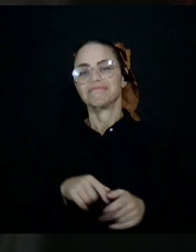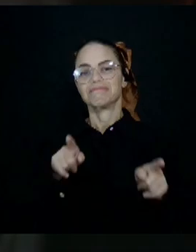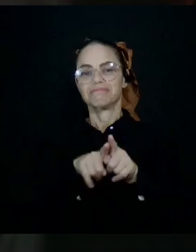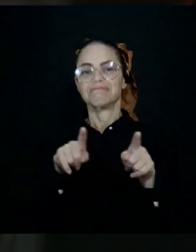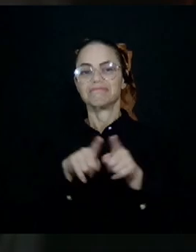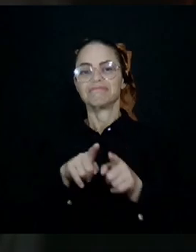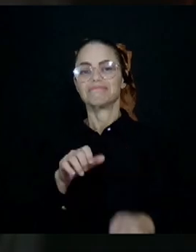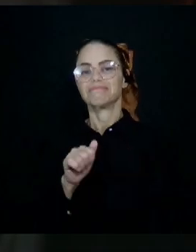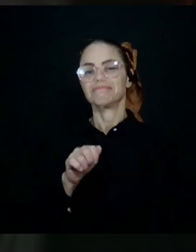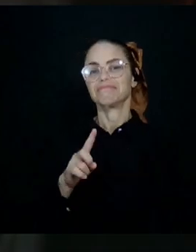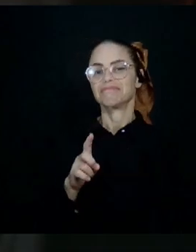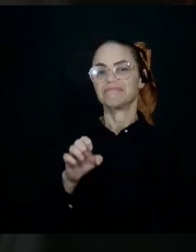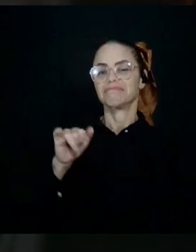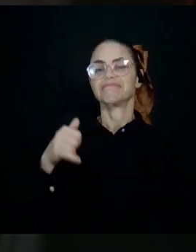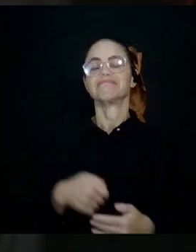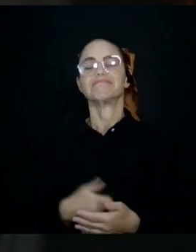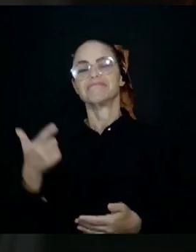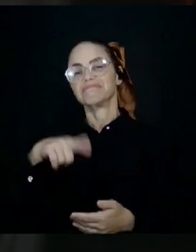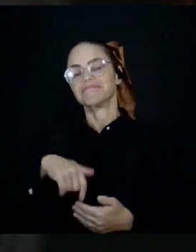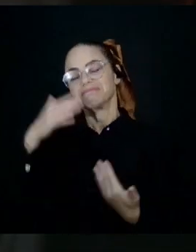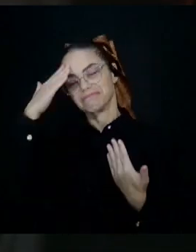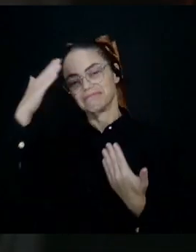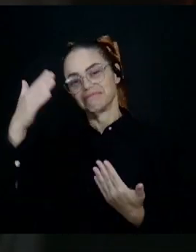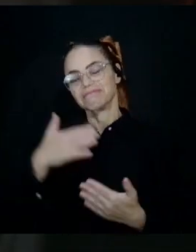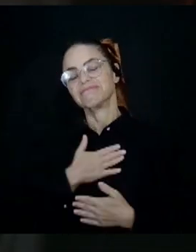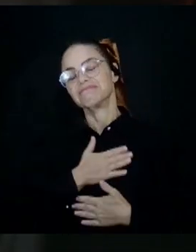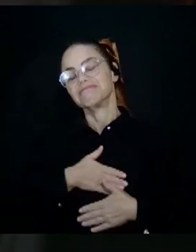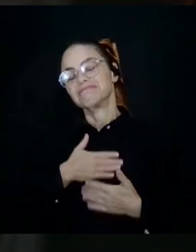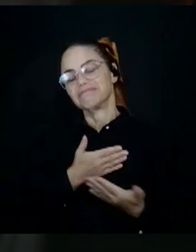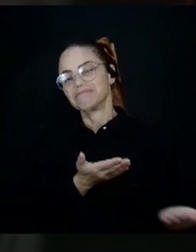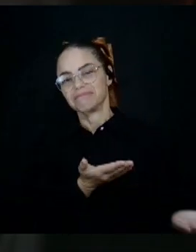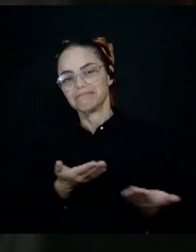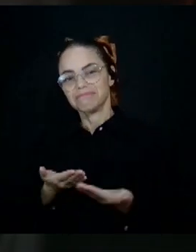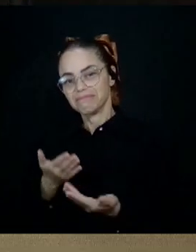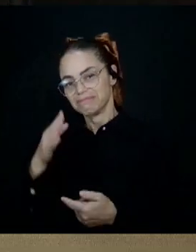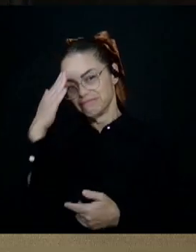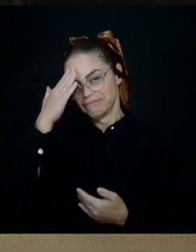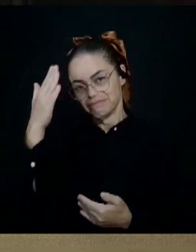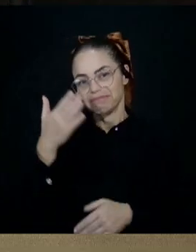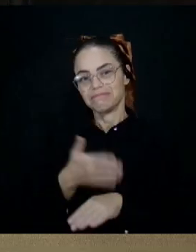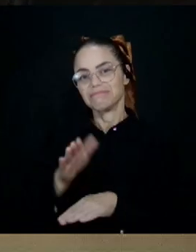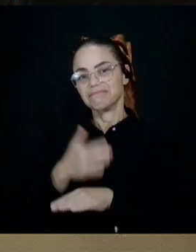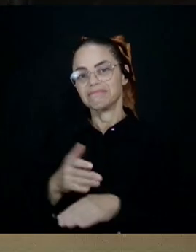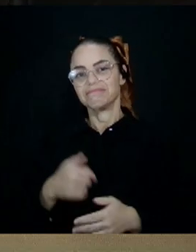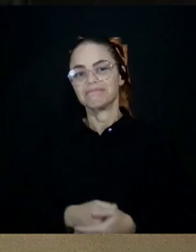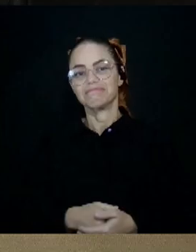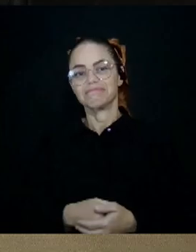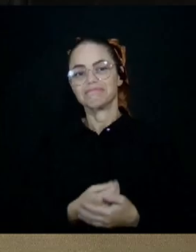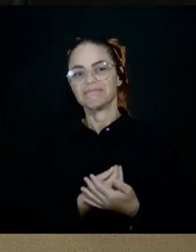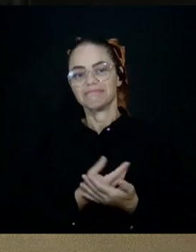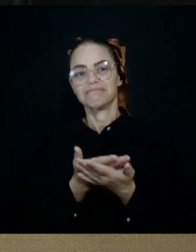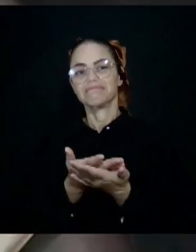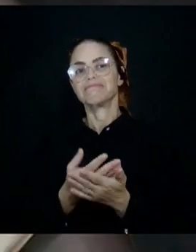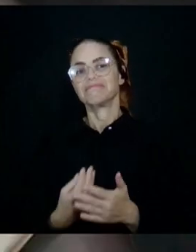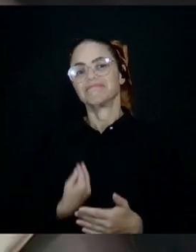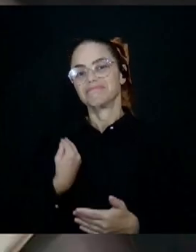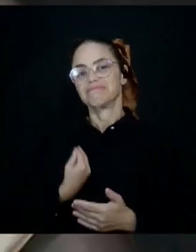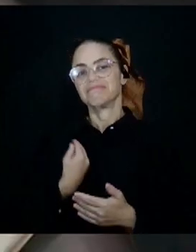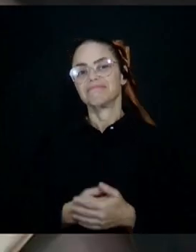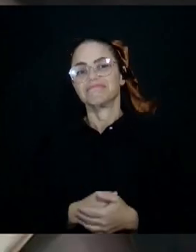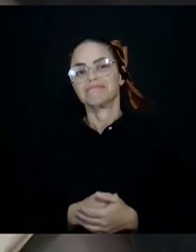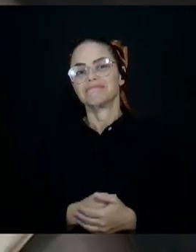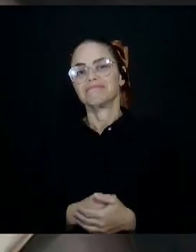gente aqui. Satisfação te receber. Obrigada pela participação, pela entrega, pela sua presença. Muito obrigada,